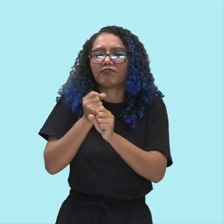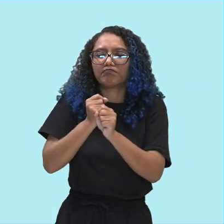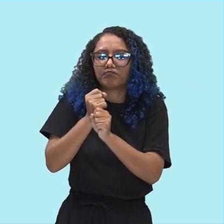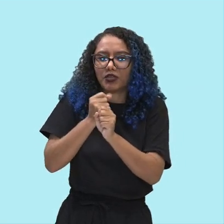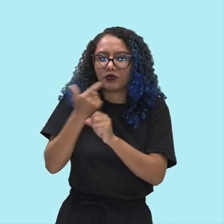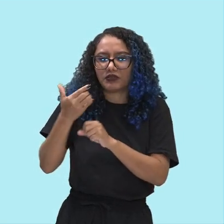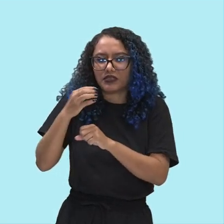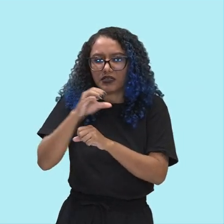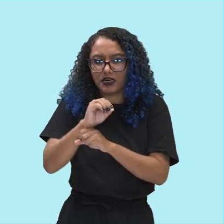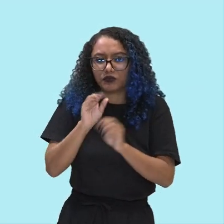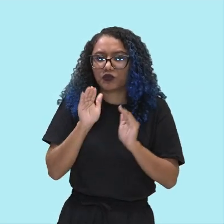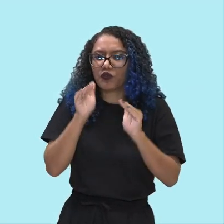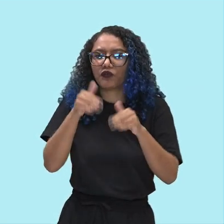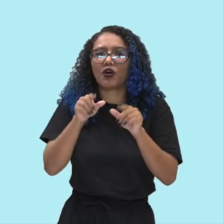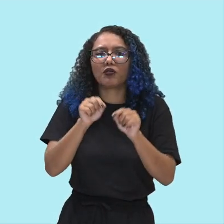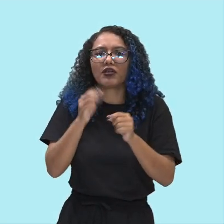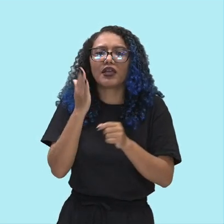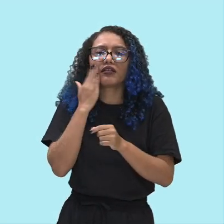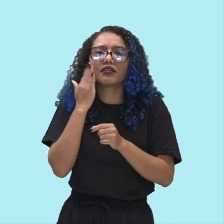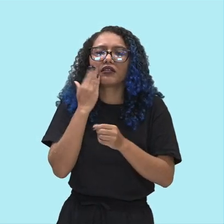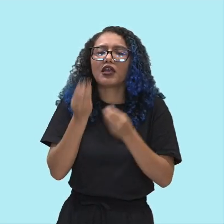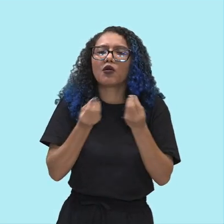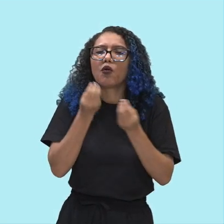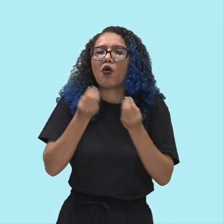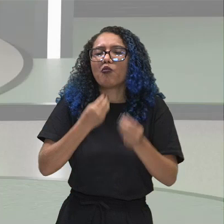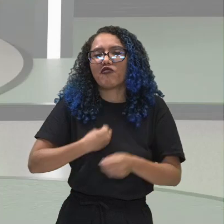à compreensão da vida.